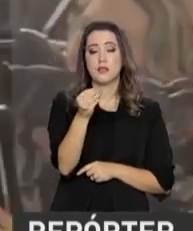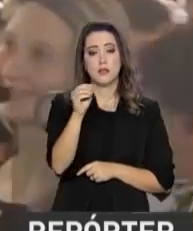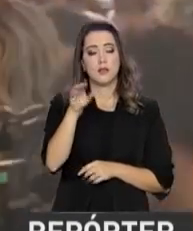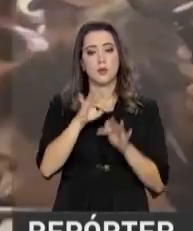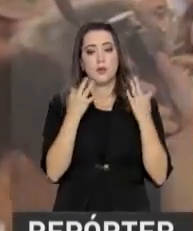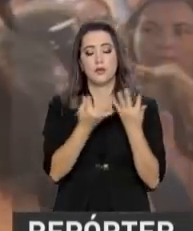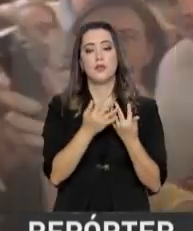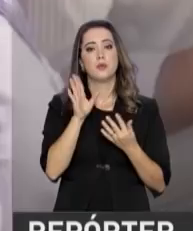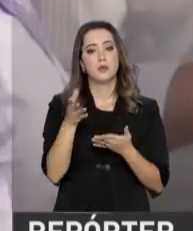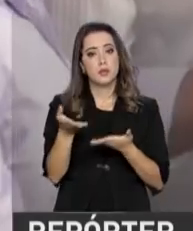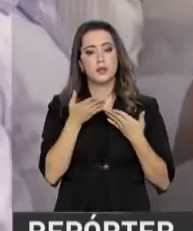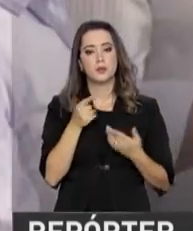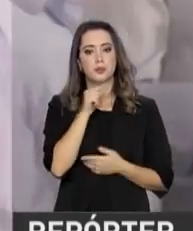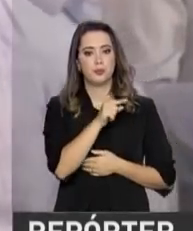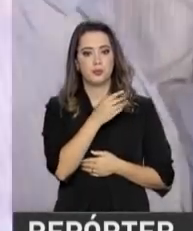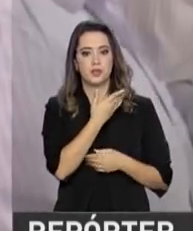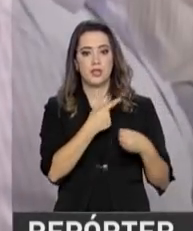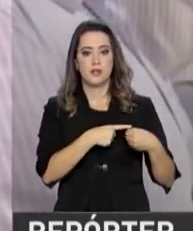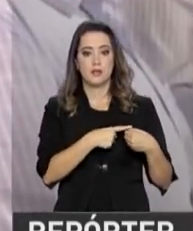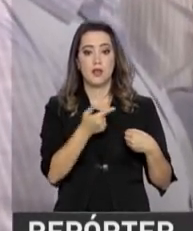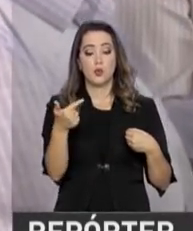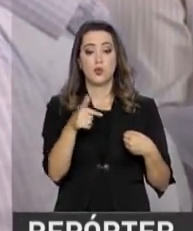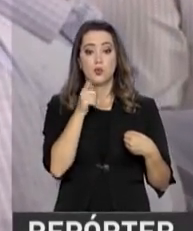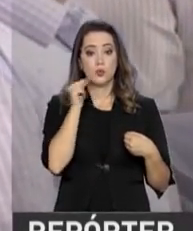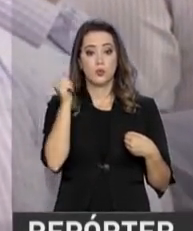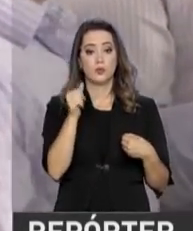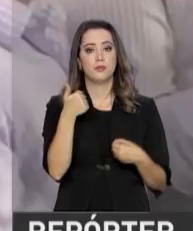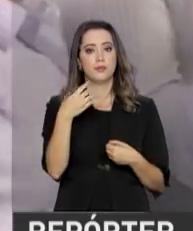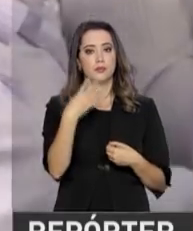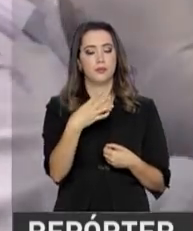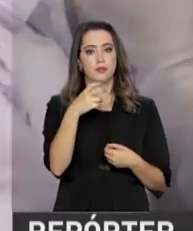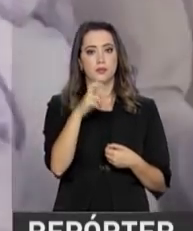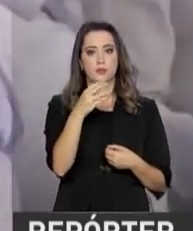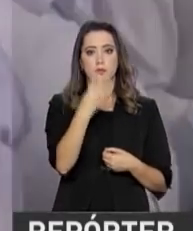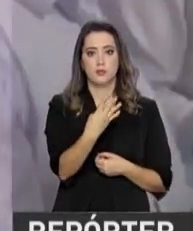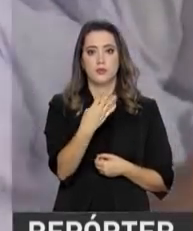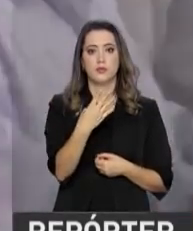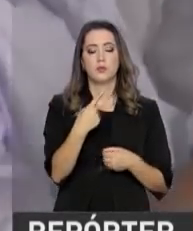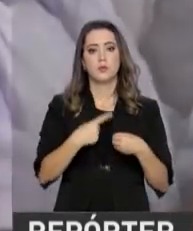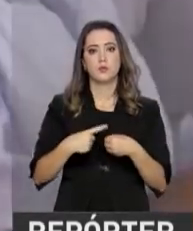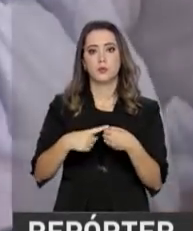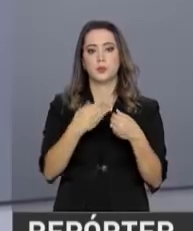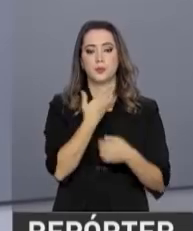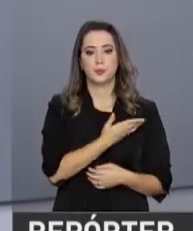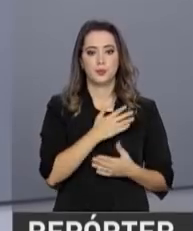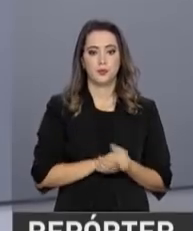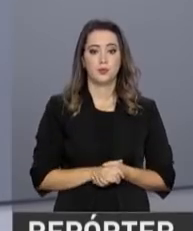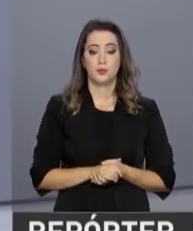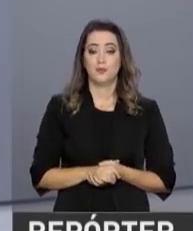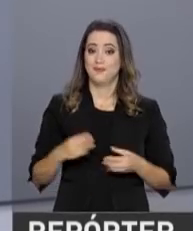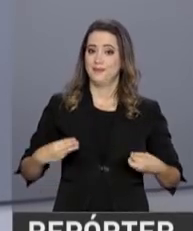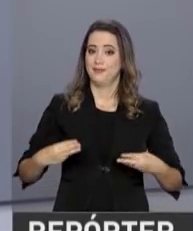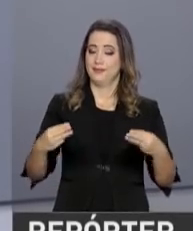Palmeiras. Já em Quixadá, foram entregues 1.450 chaves do residencial Raquel de Queiroz. Segundo o